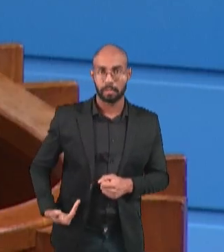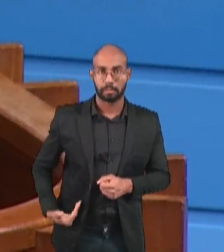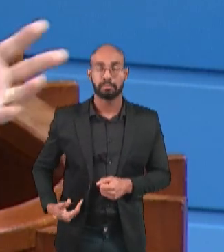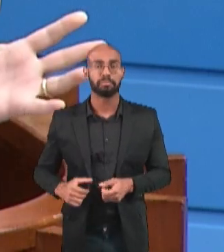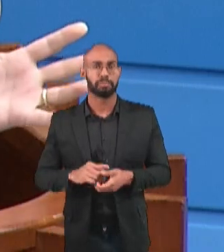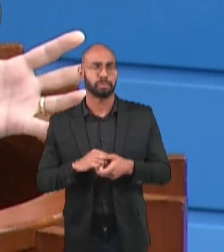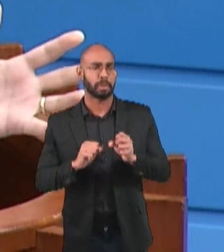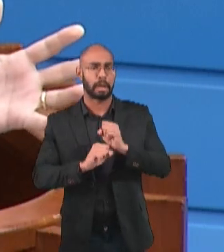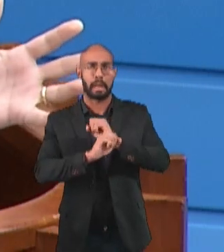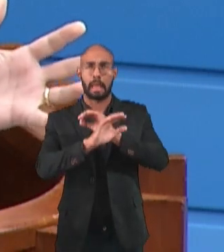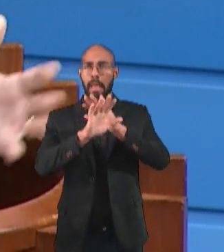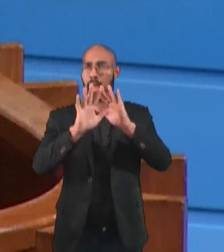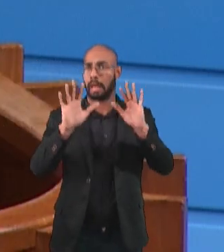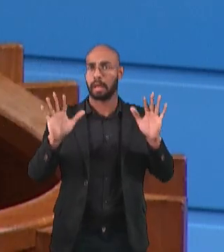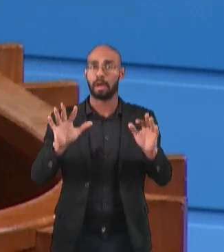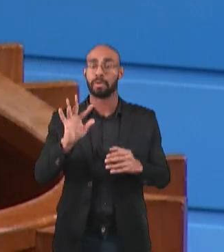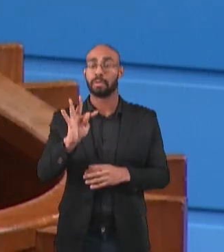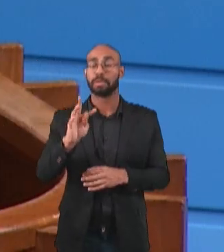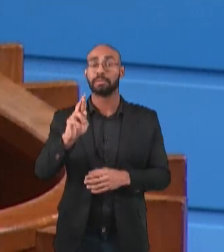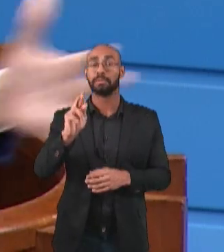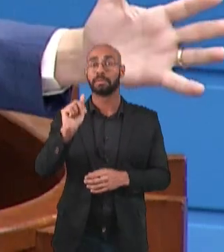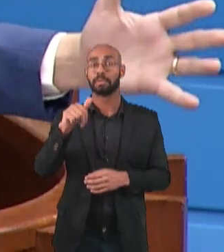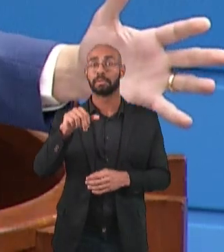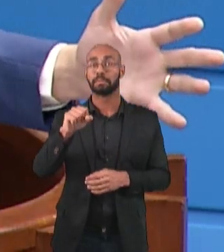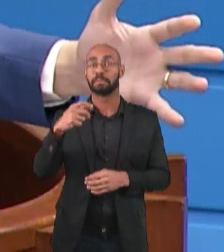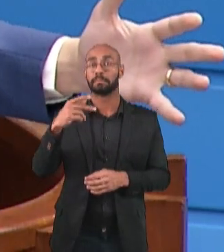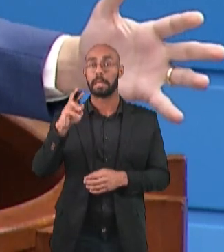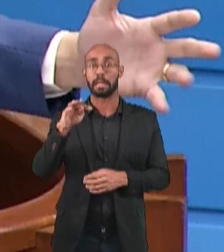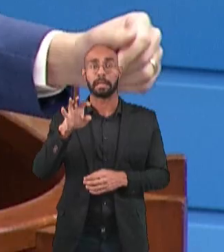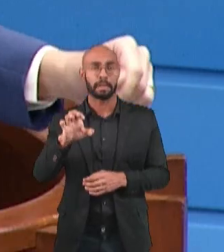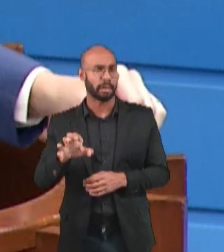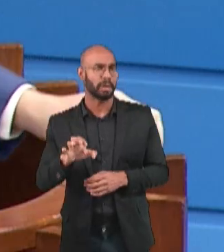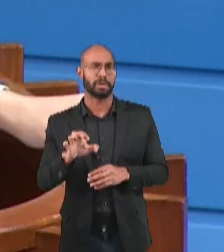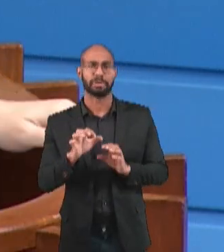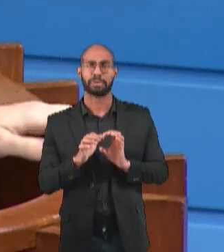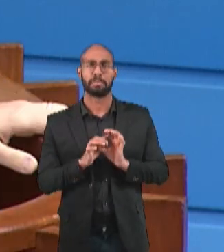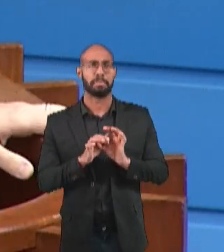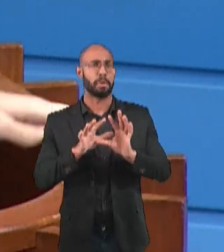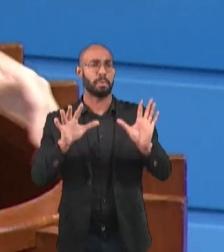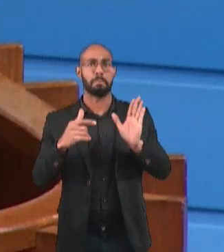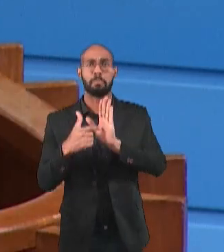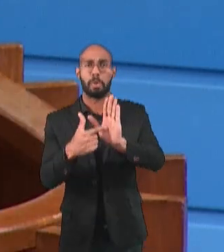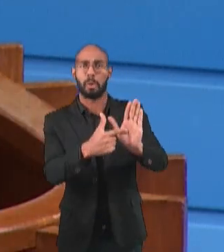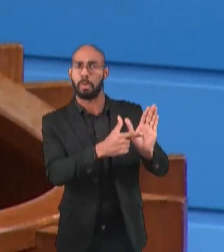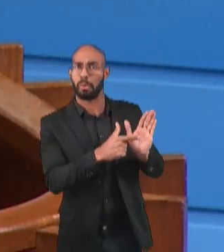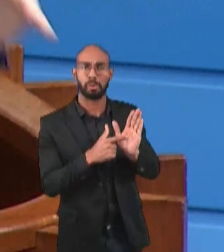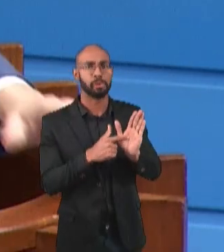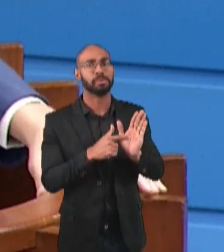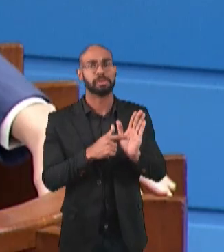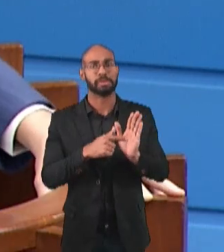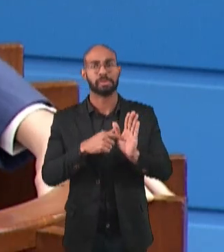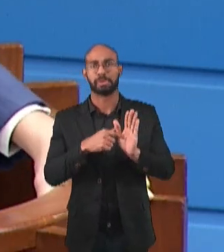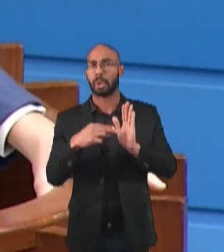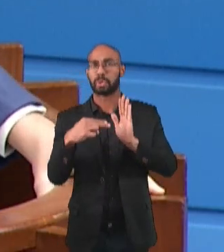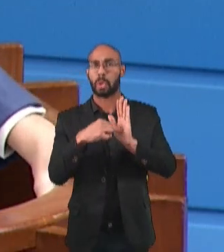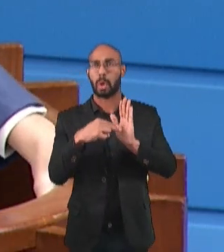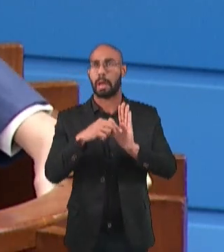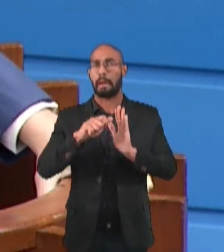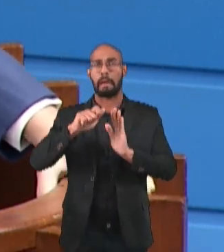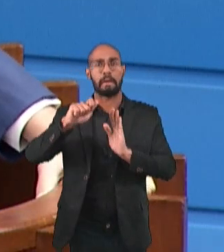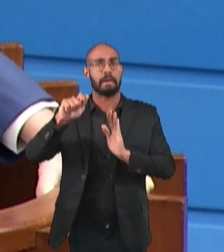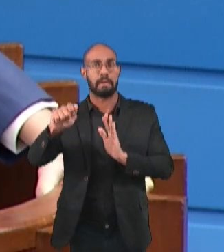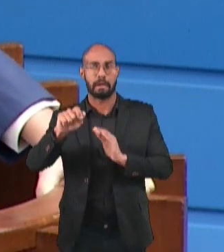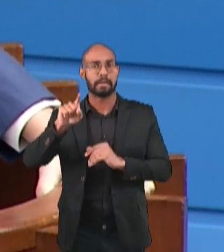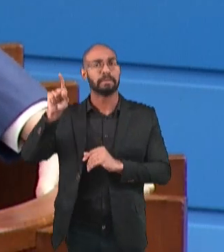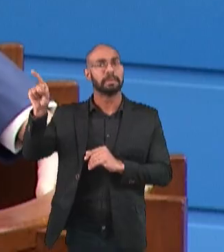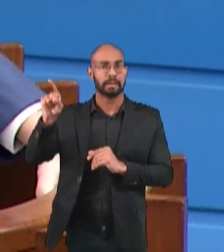dizia transparente, que abriria todas as informações, nota A na Secretaria do